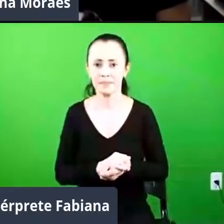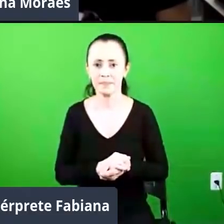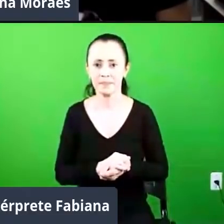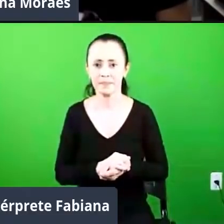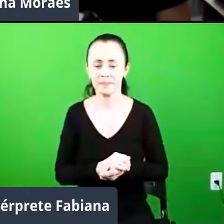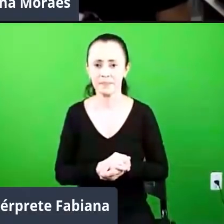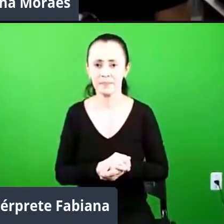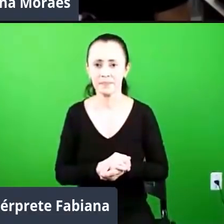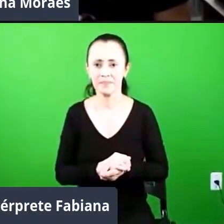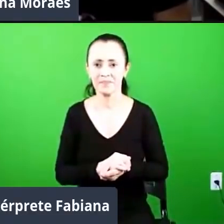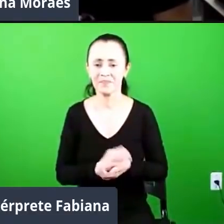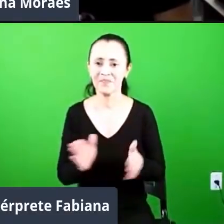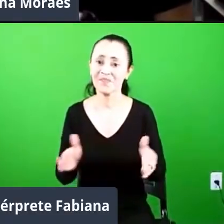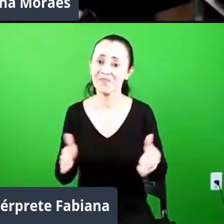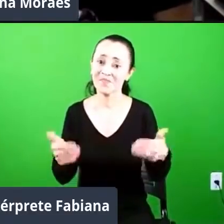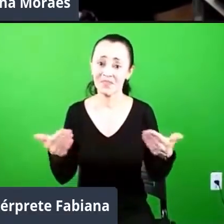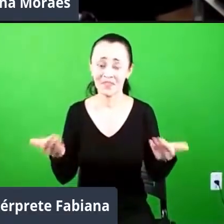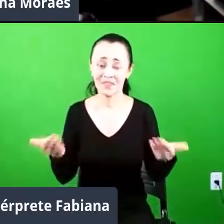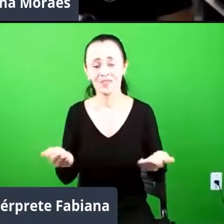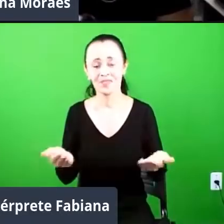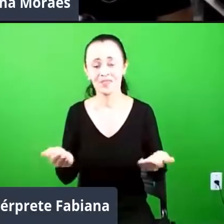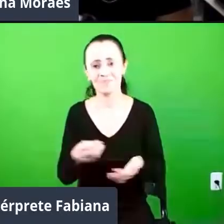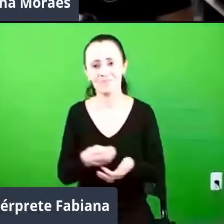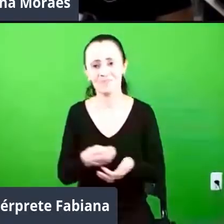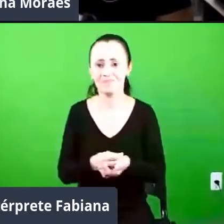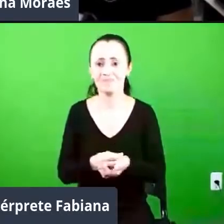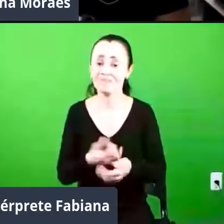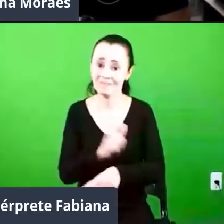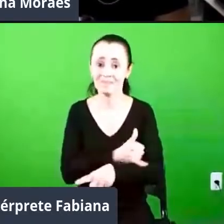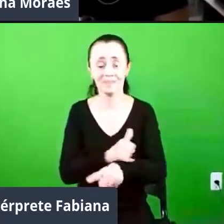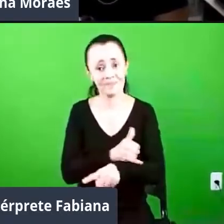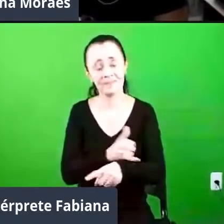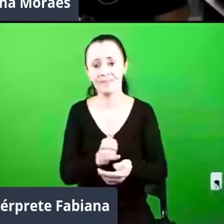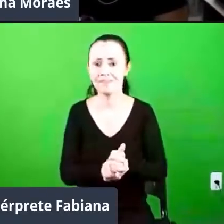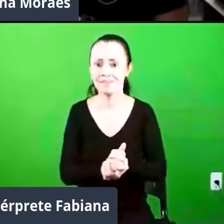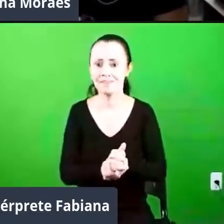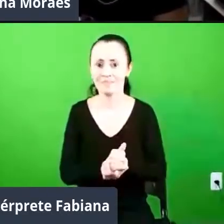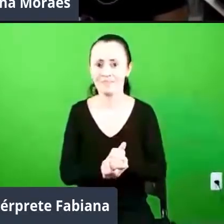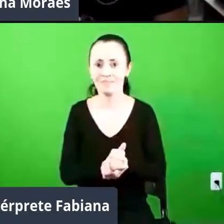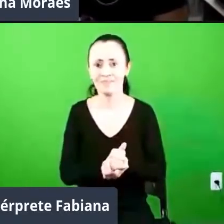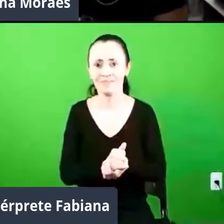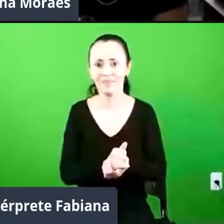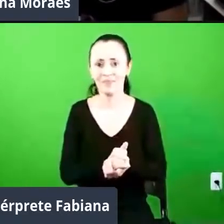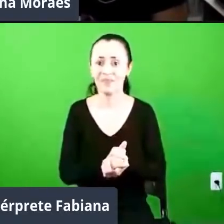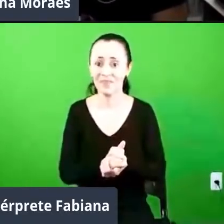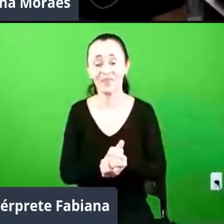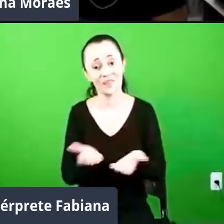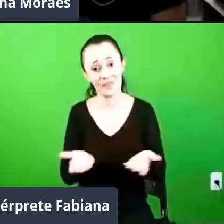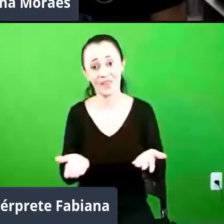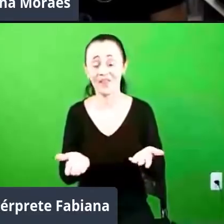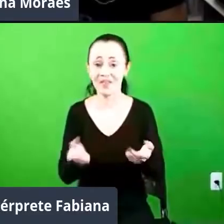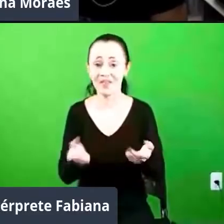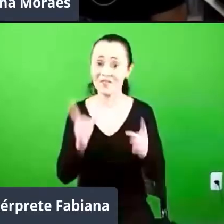Acho que é isso que eu tenho feito e acho que está funcionando. Confesso que eu prefiro a sala de aula.